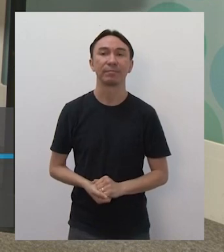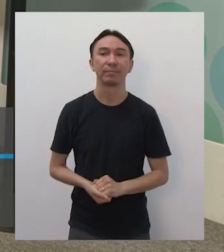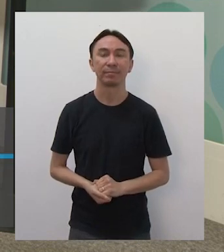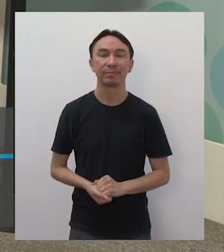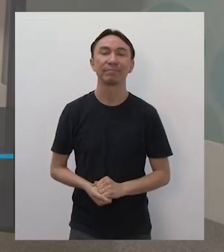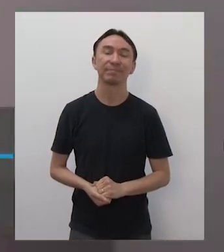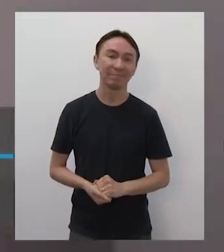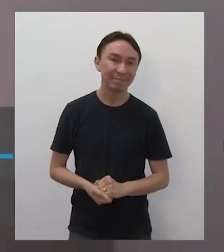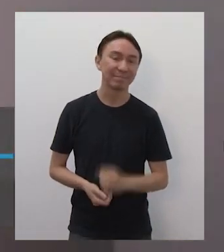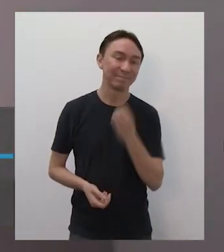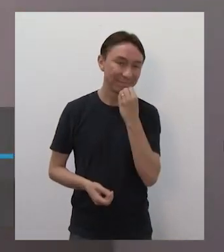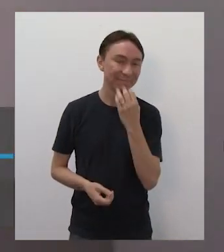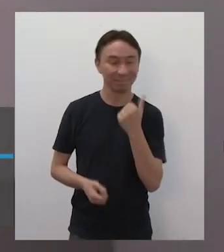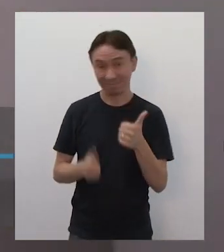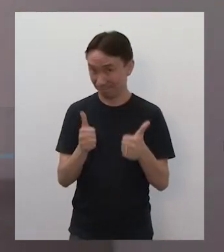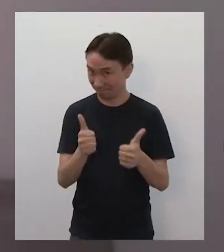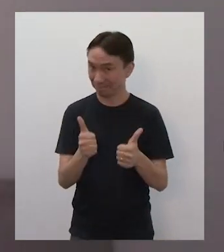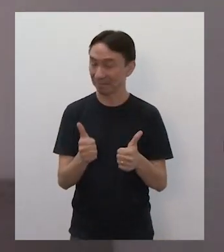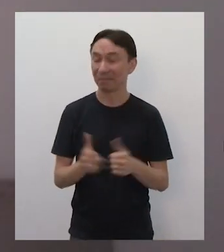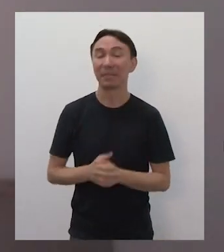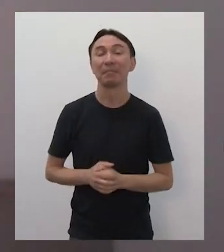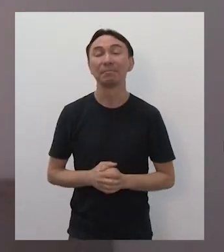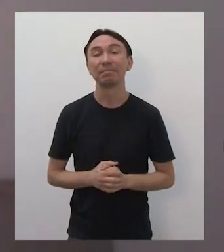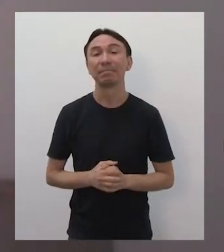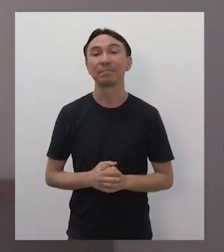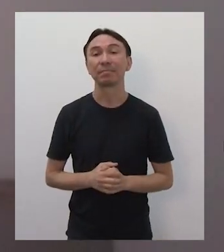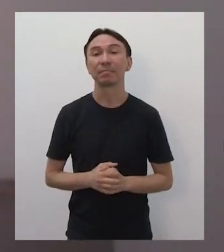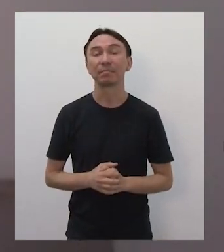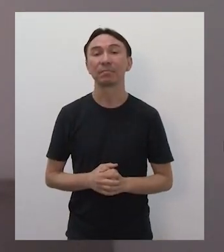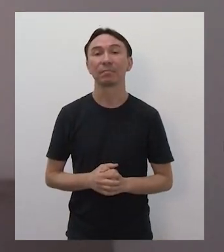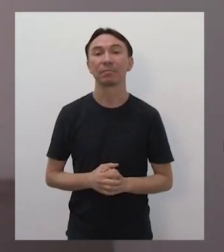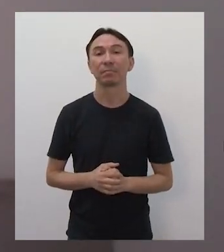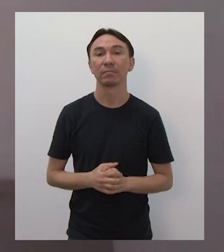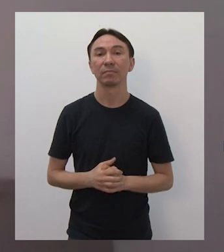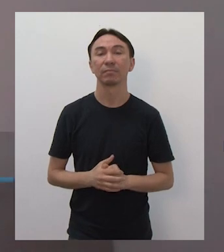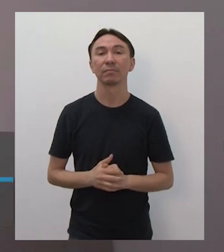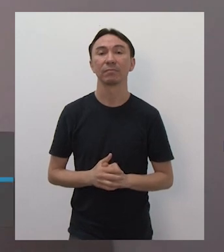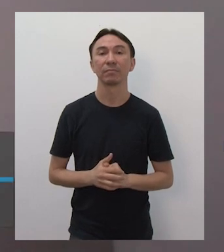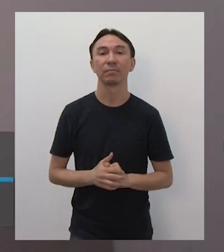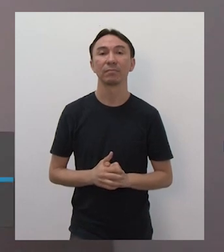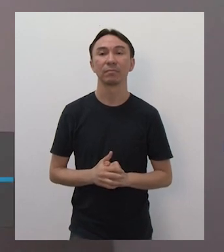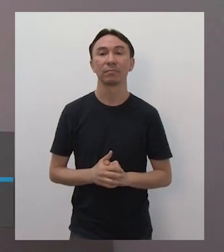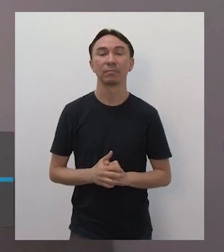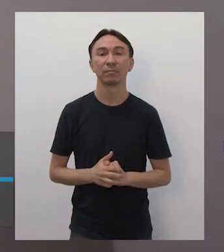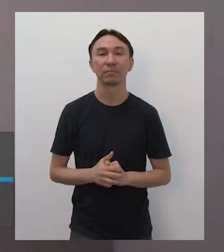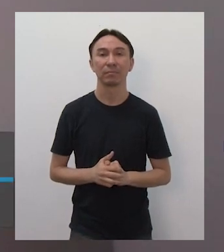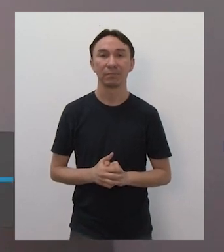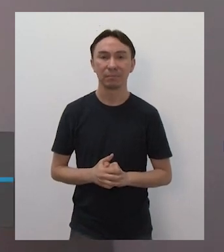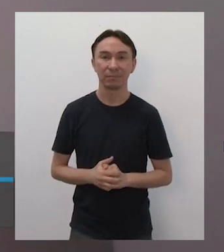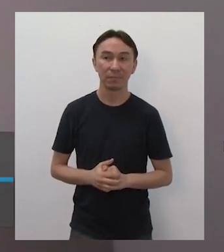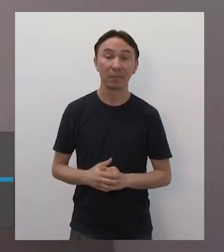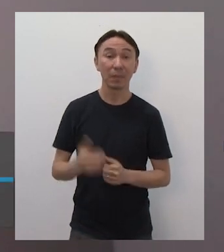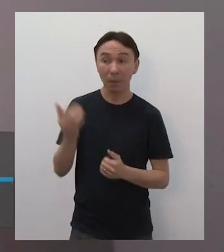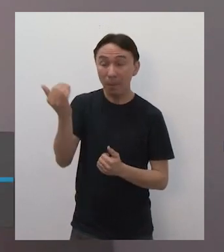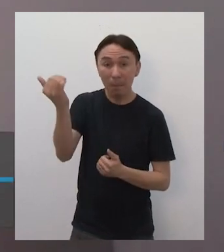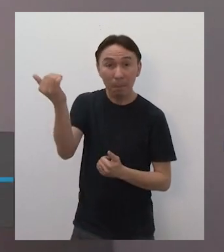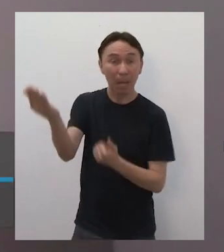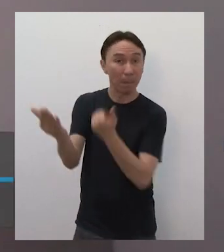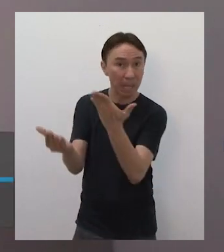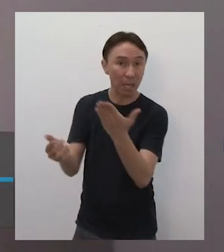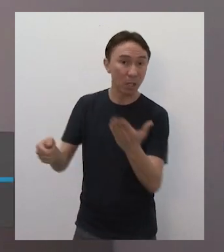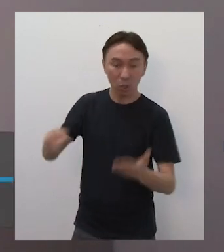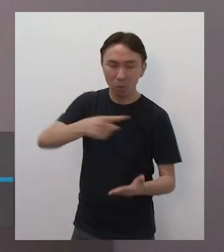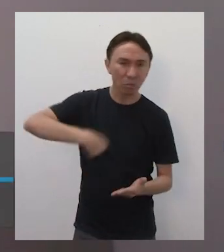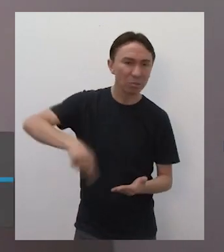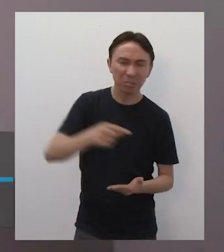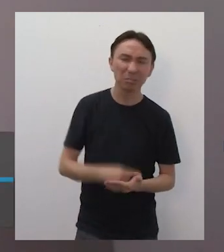Legal, vamos lá. A questão da gente aceitar o outro está